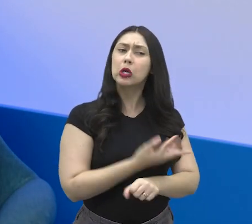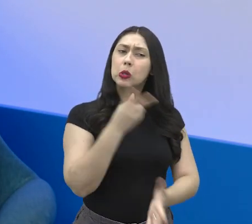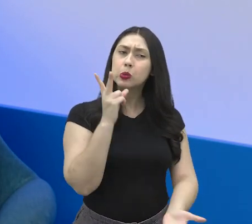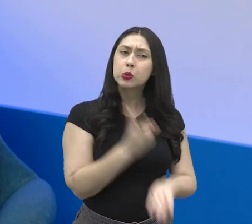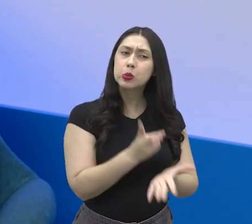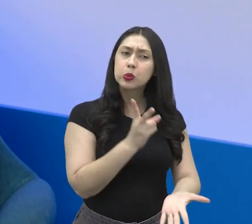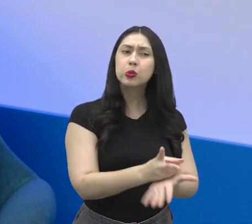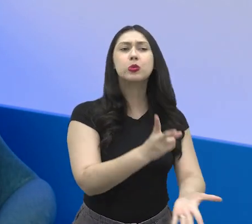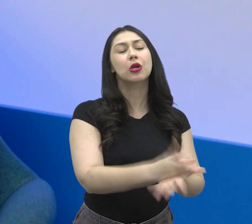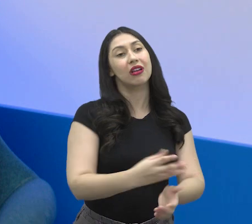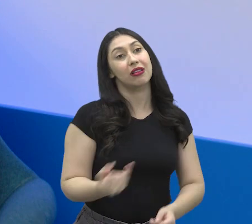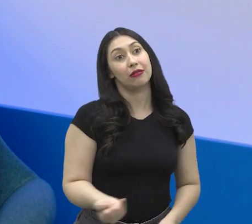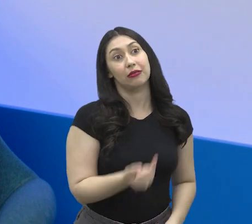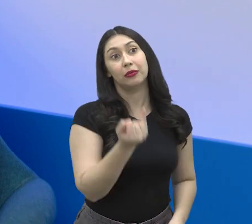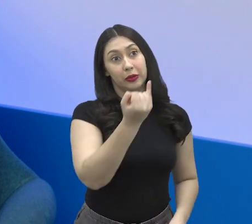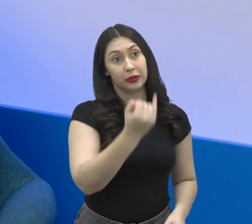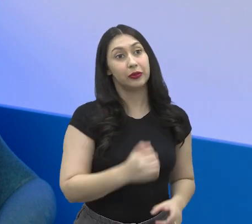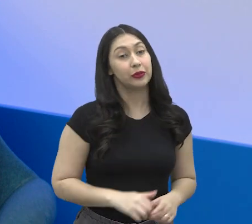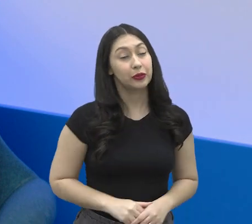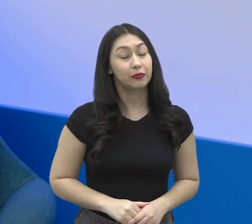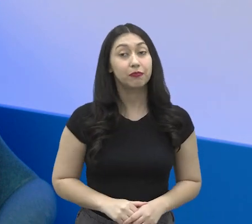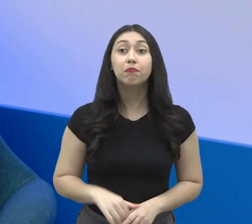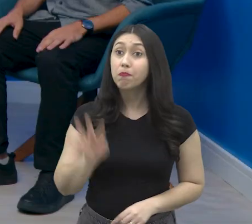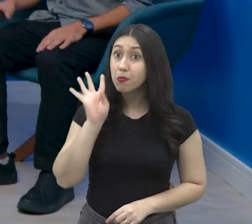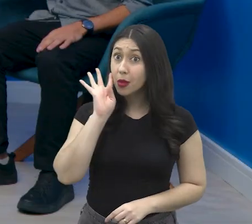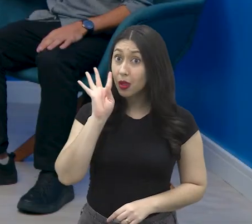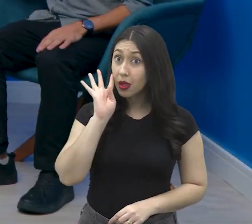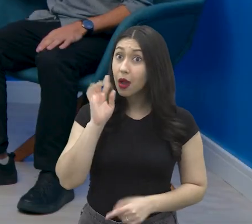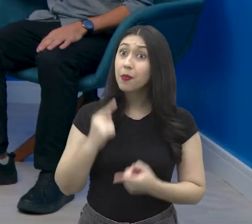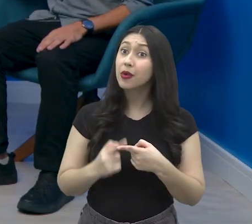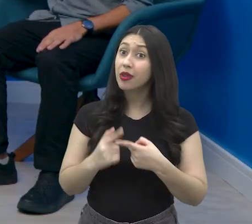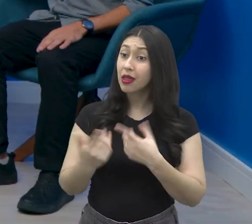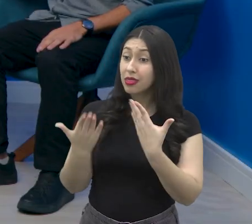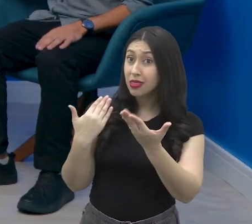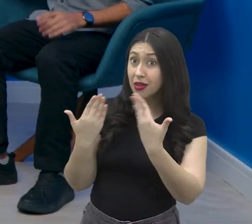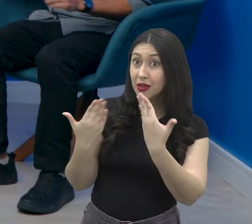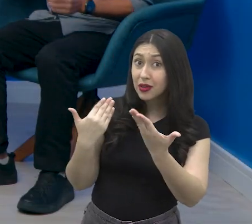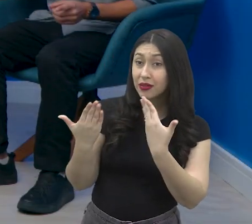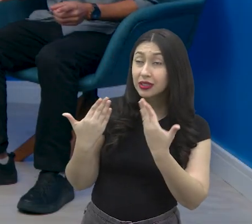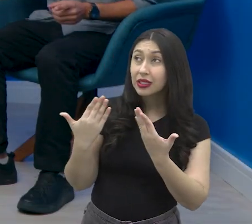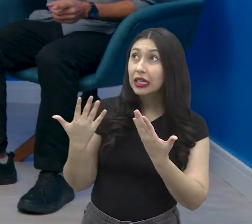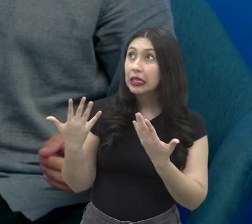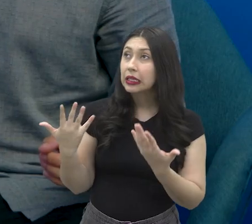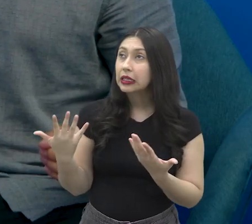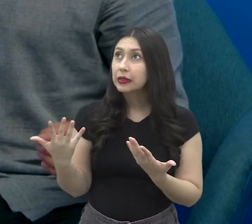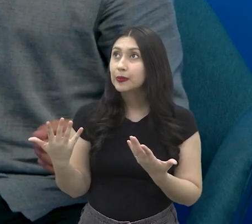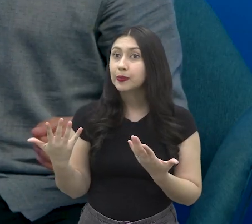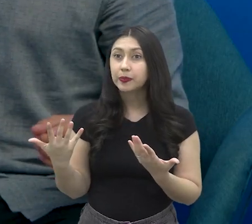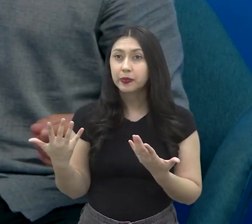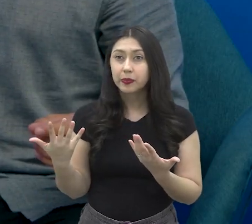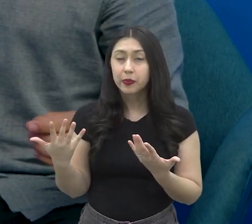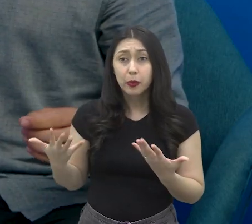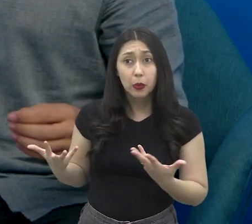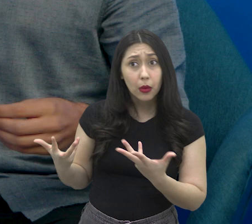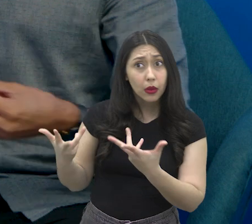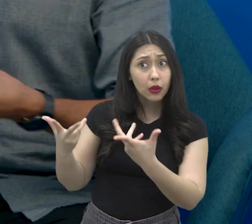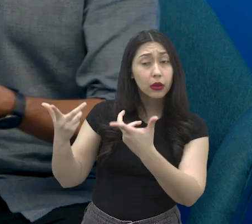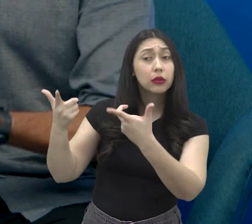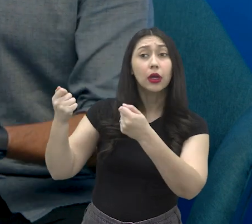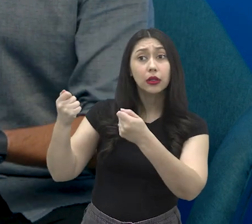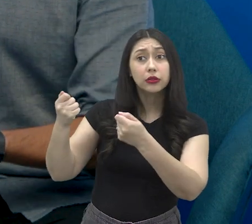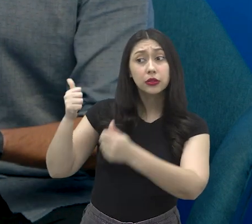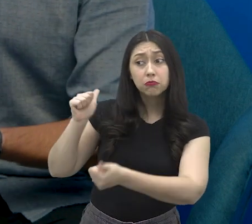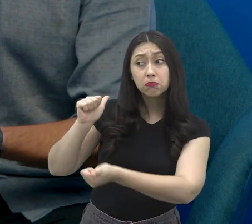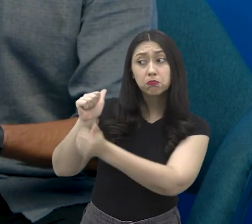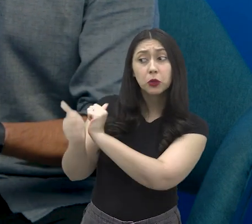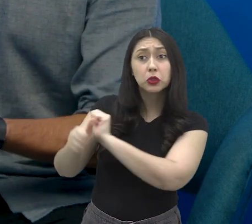para a vida. É importante essa parte de formação também. Isso é muito bacana. A gente estava conversando agora há pouco, né, professor, que essas